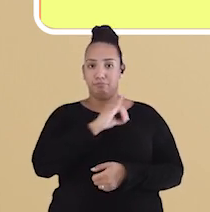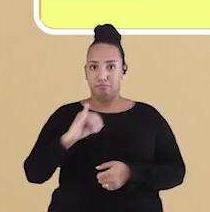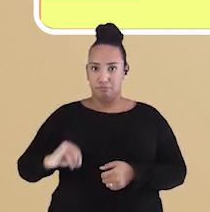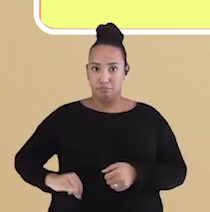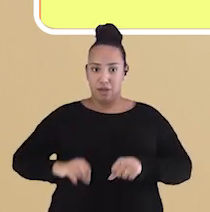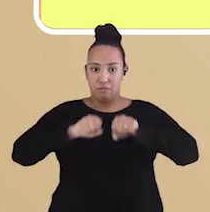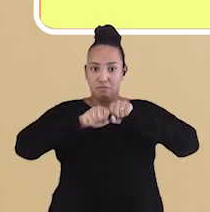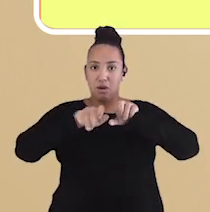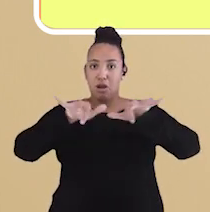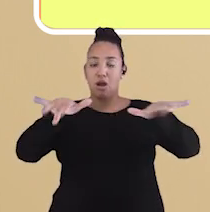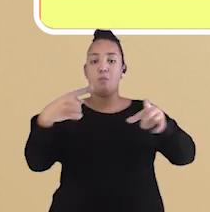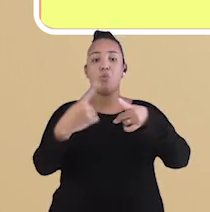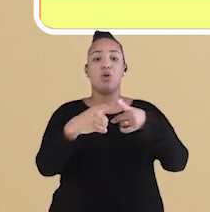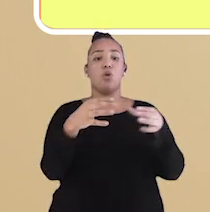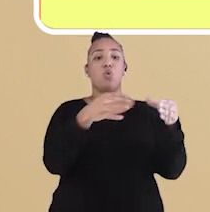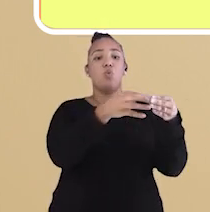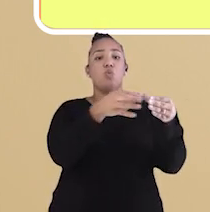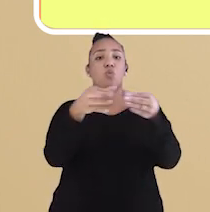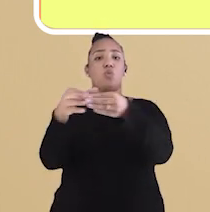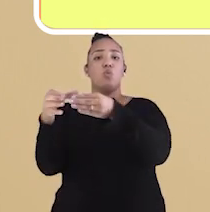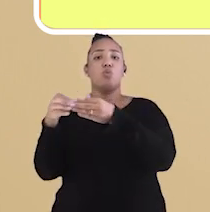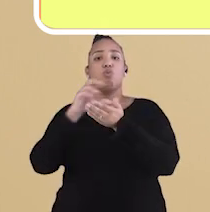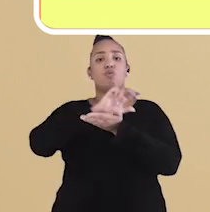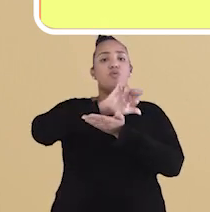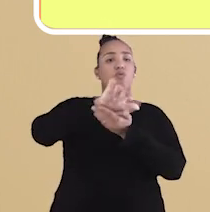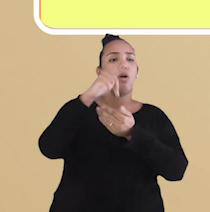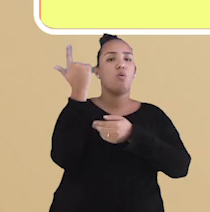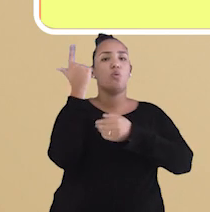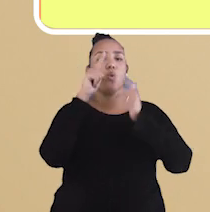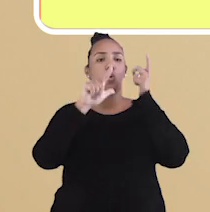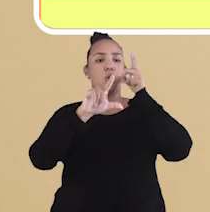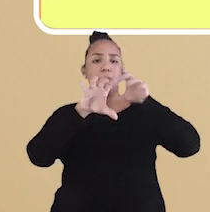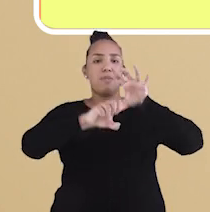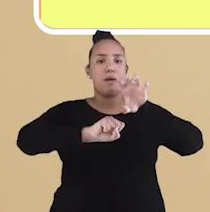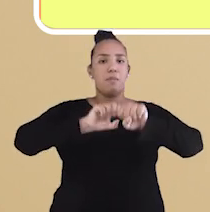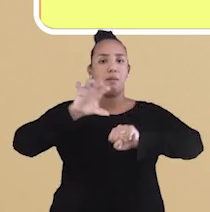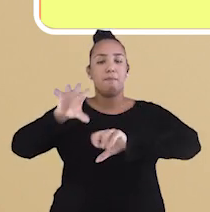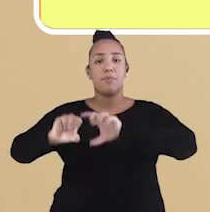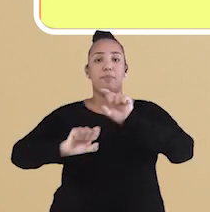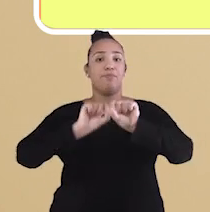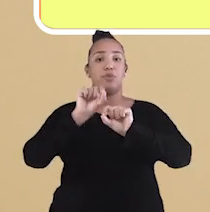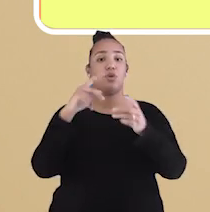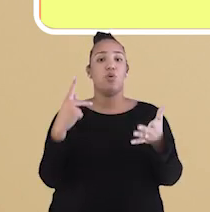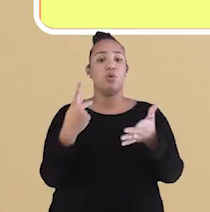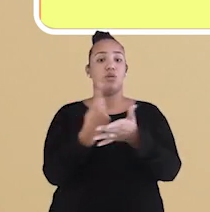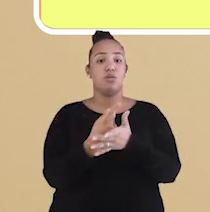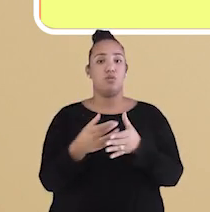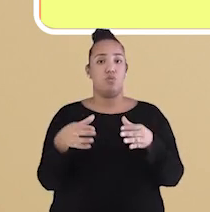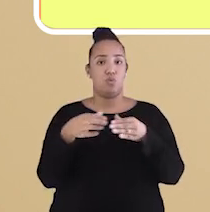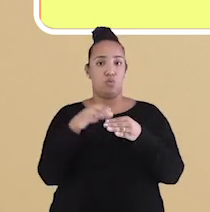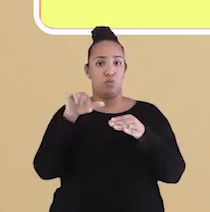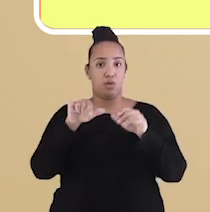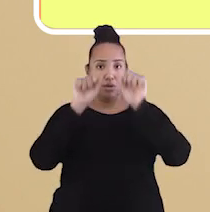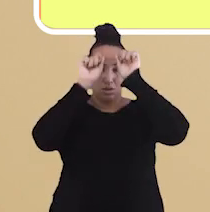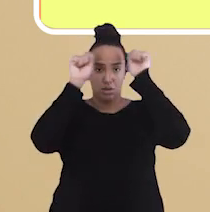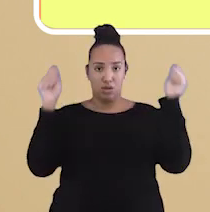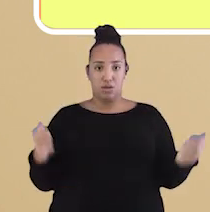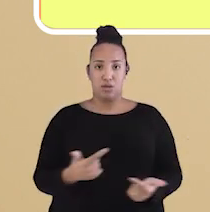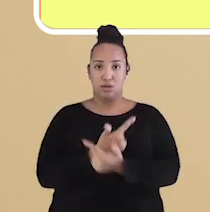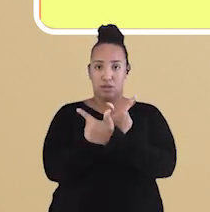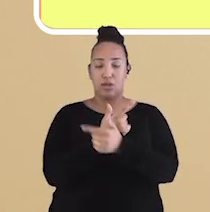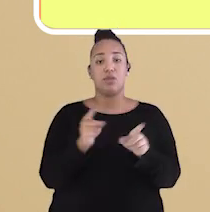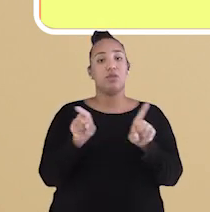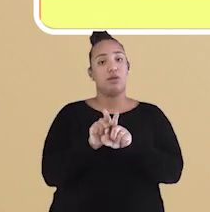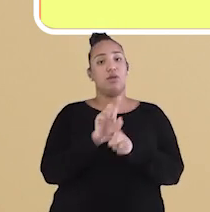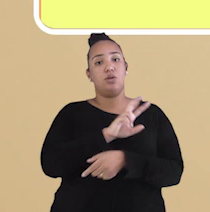da conquista de diversas tribos. Essa mistura cultural fez com que os astecas fossem conhecidos também como